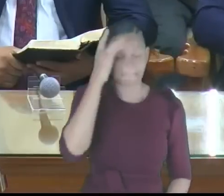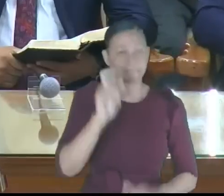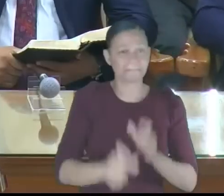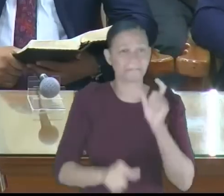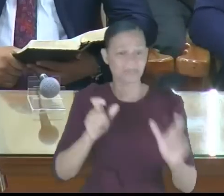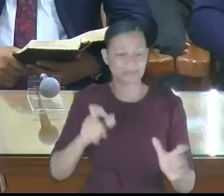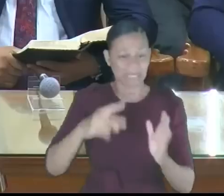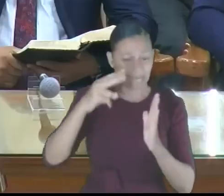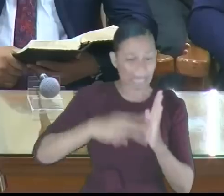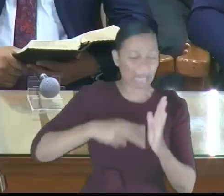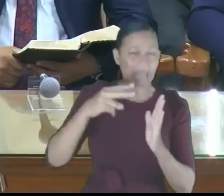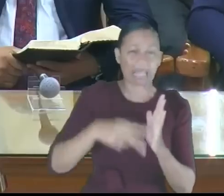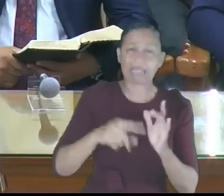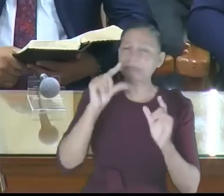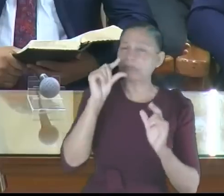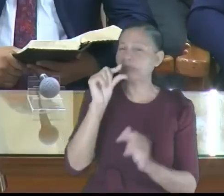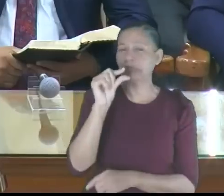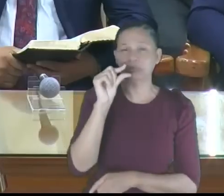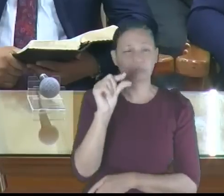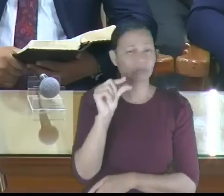ler. Pouquíssimas.